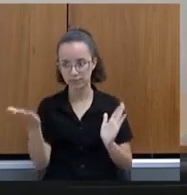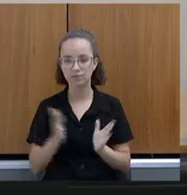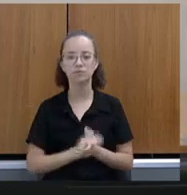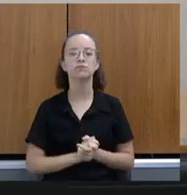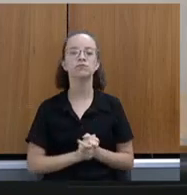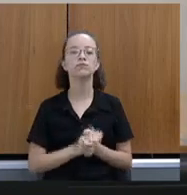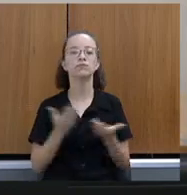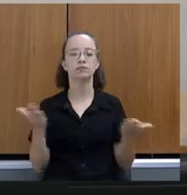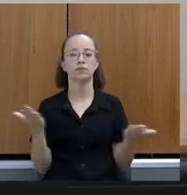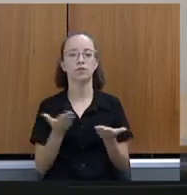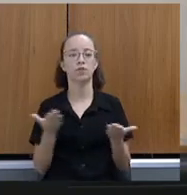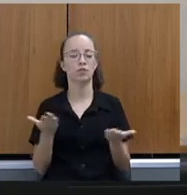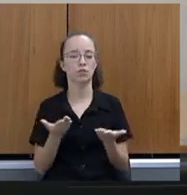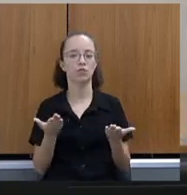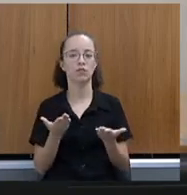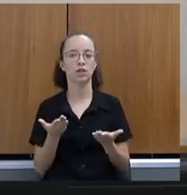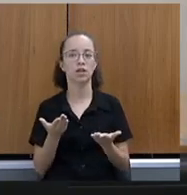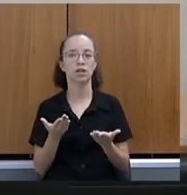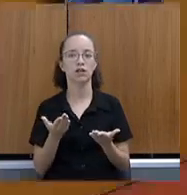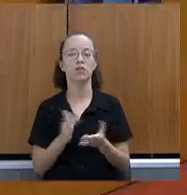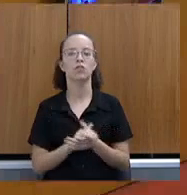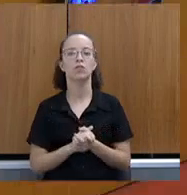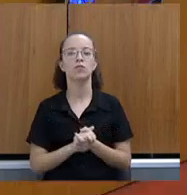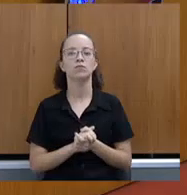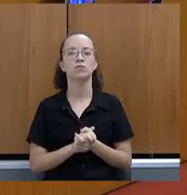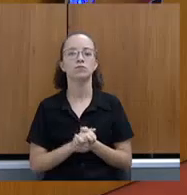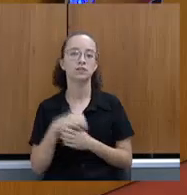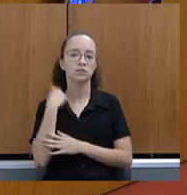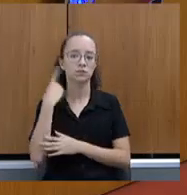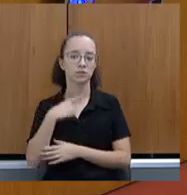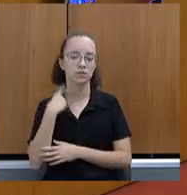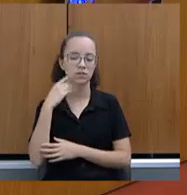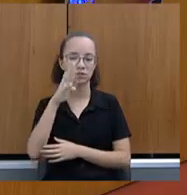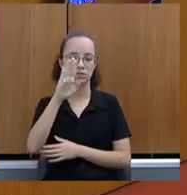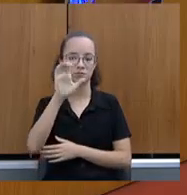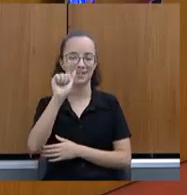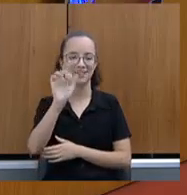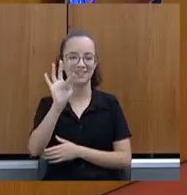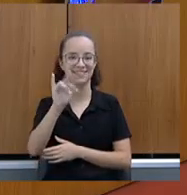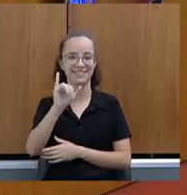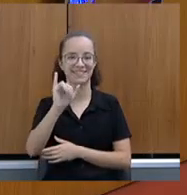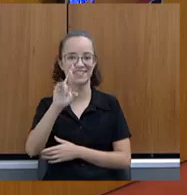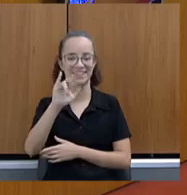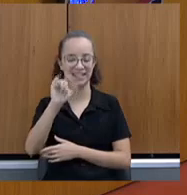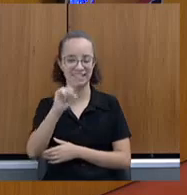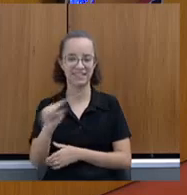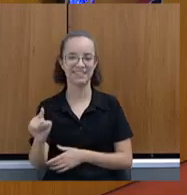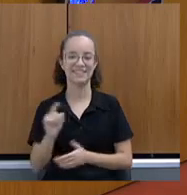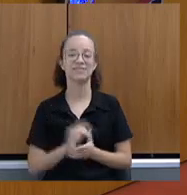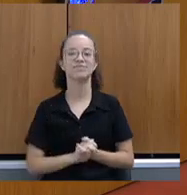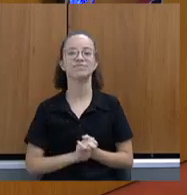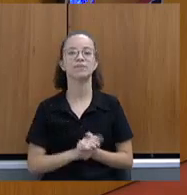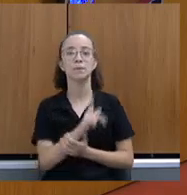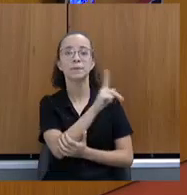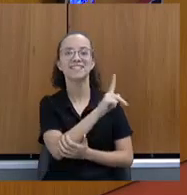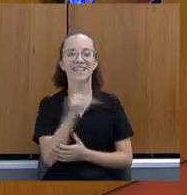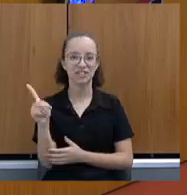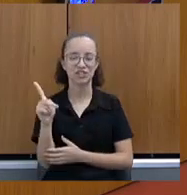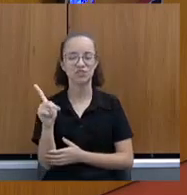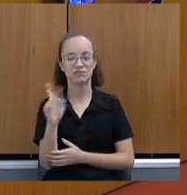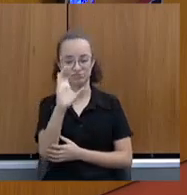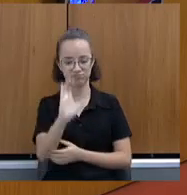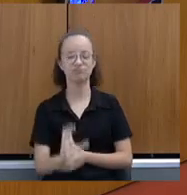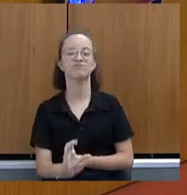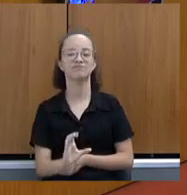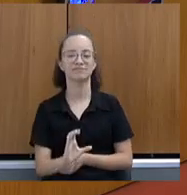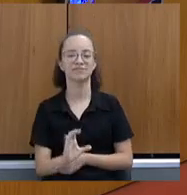nesse momento então passo a palavra a deputada Beatriz Cerqueira presidente da Comissão